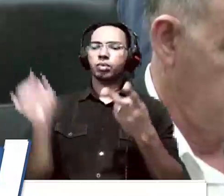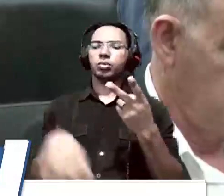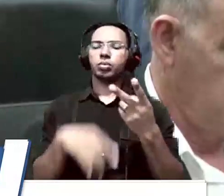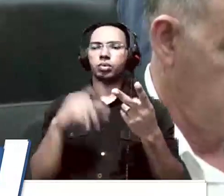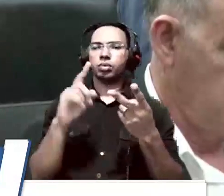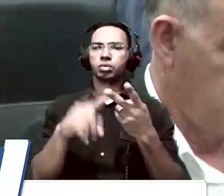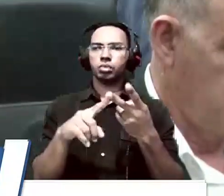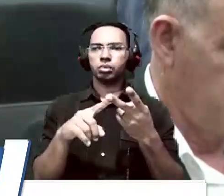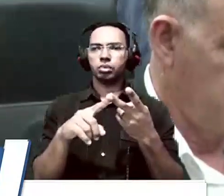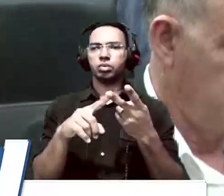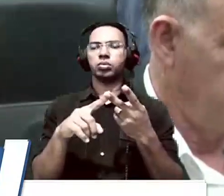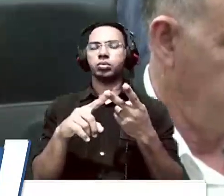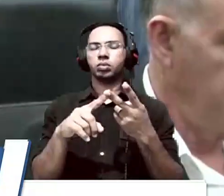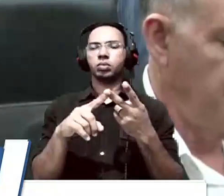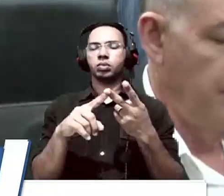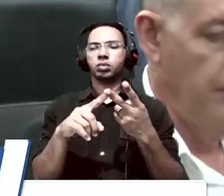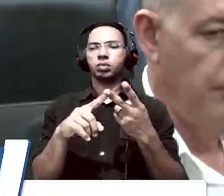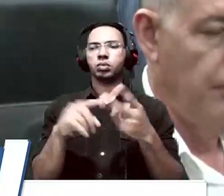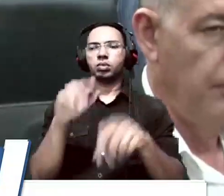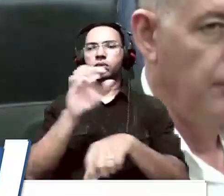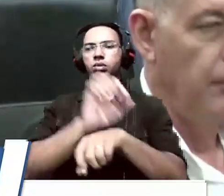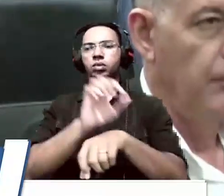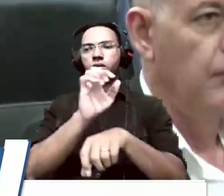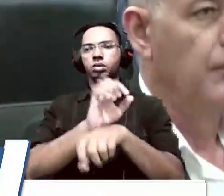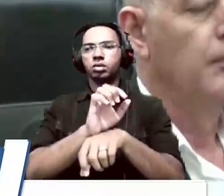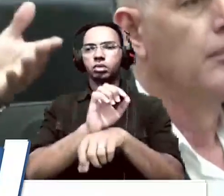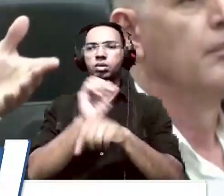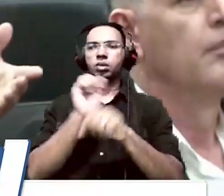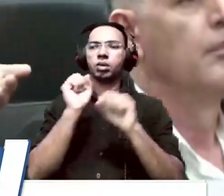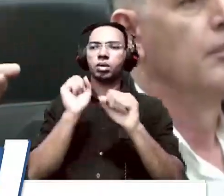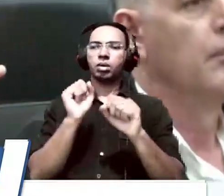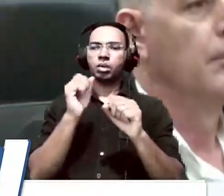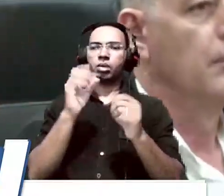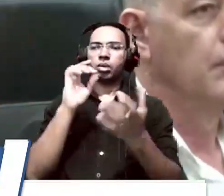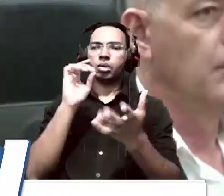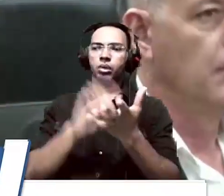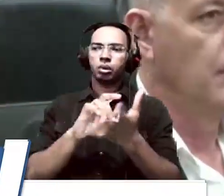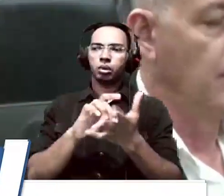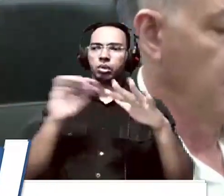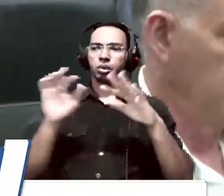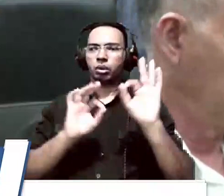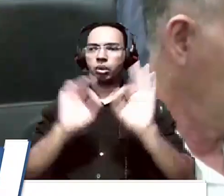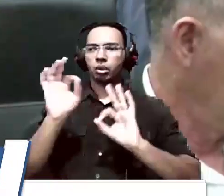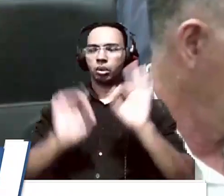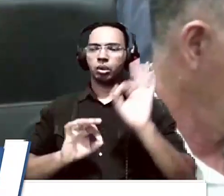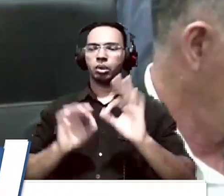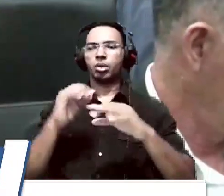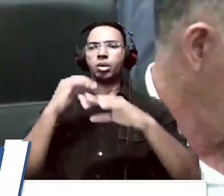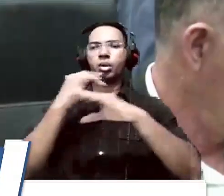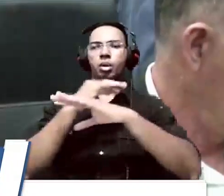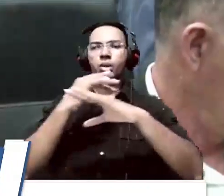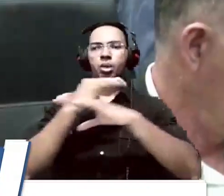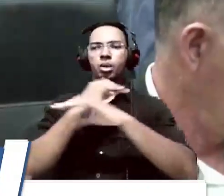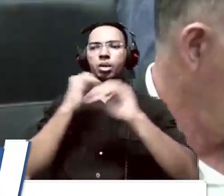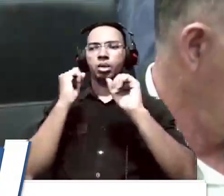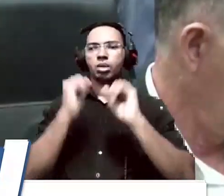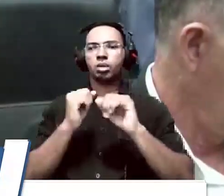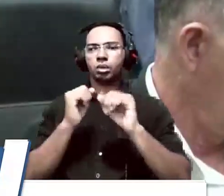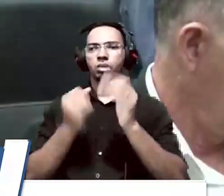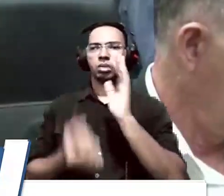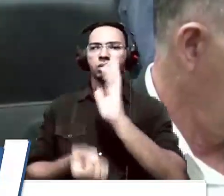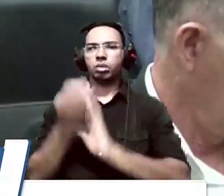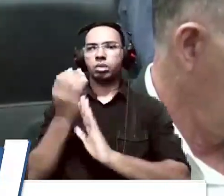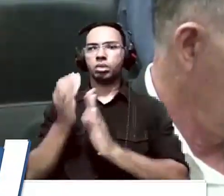recursos estaduais para que se concretize uma mobilidade urbana, para que se faça pistas exclusivas